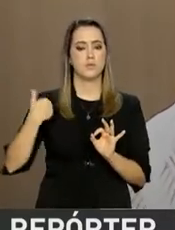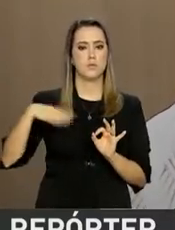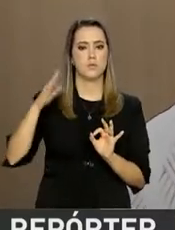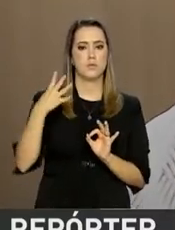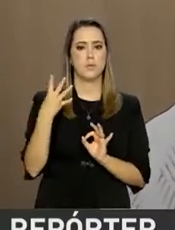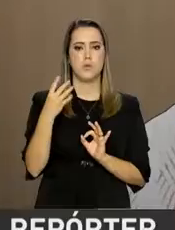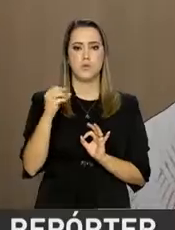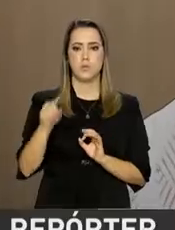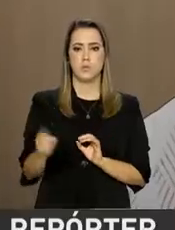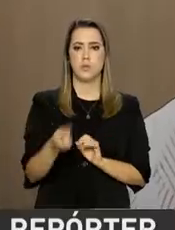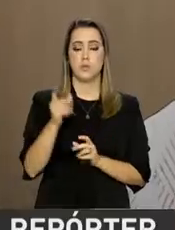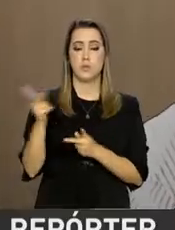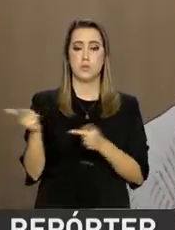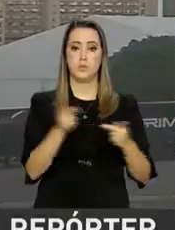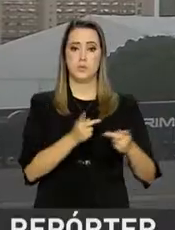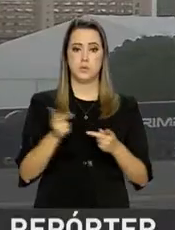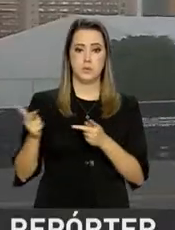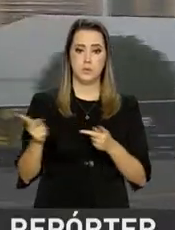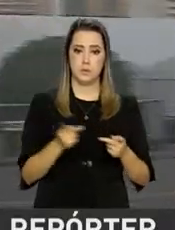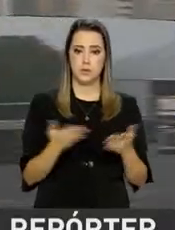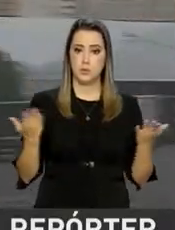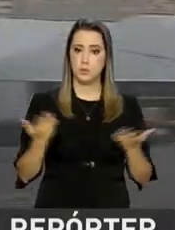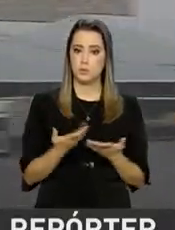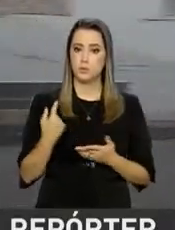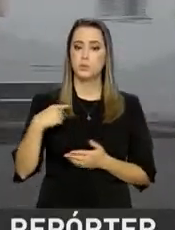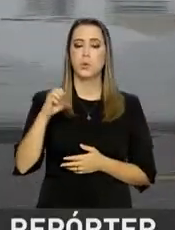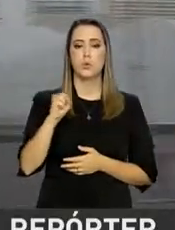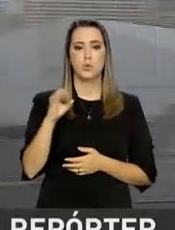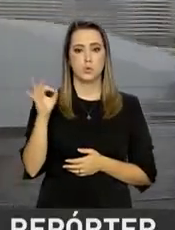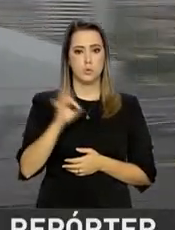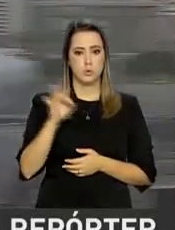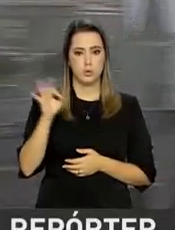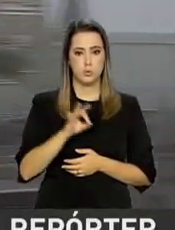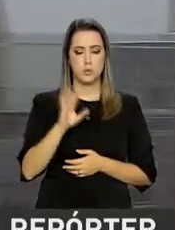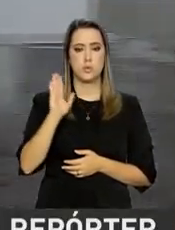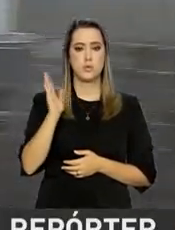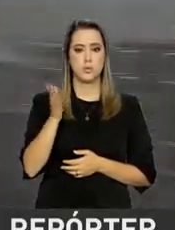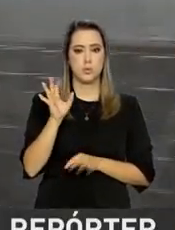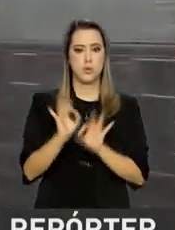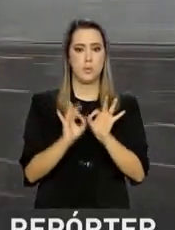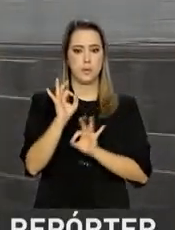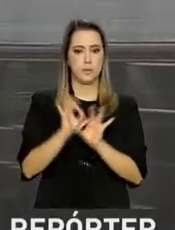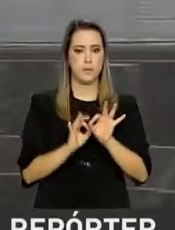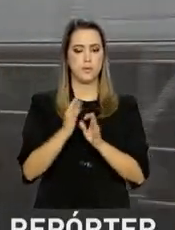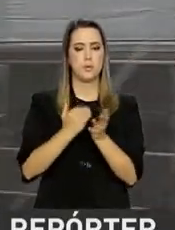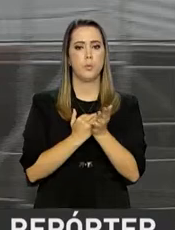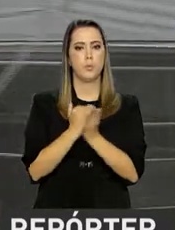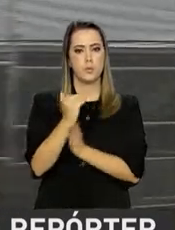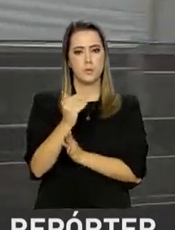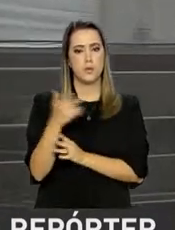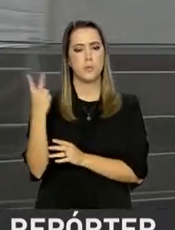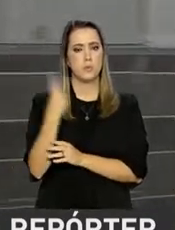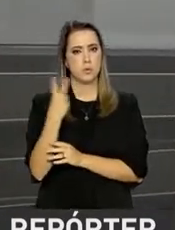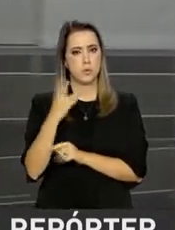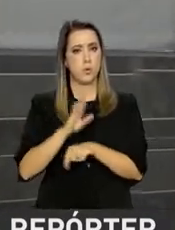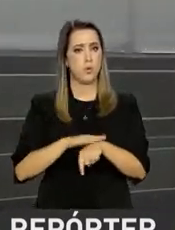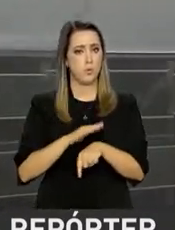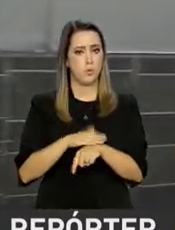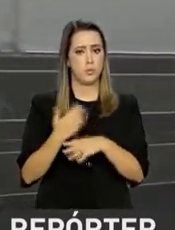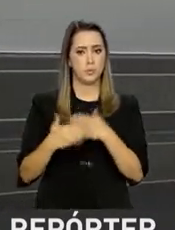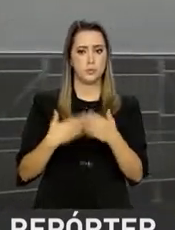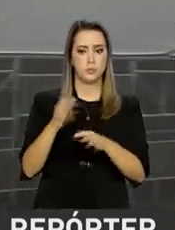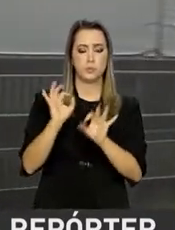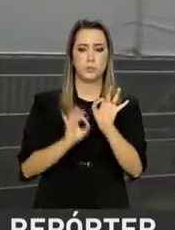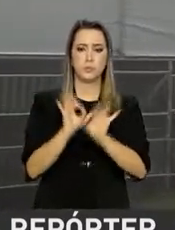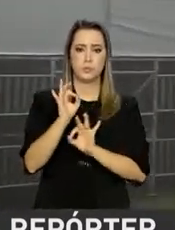de 40 mil visitantes hoje nós estamos com 80% do foram preparados já iniciamos a segunda etapa do processo de